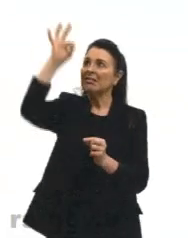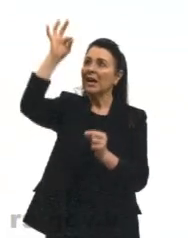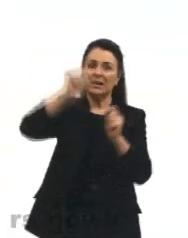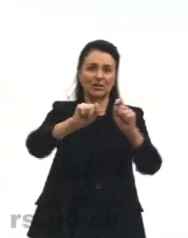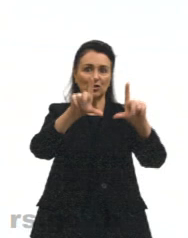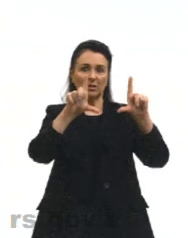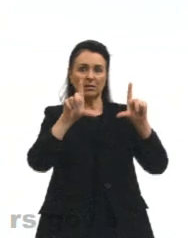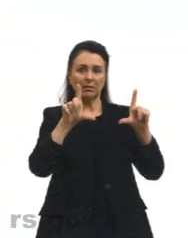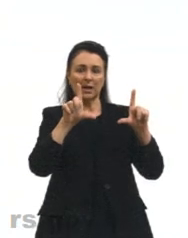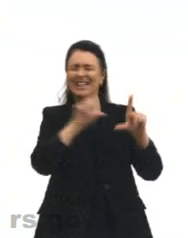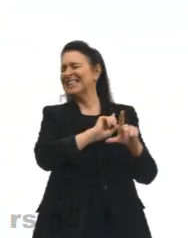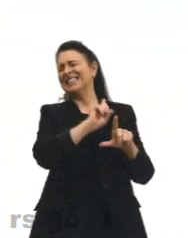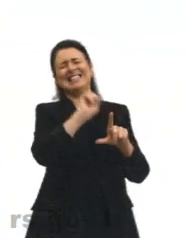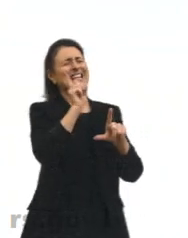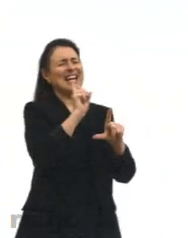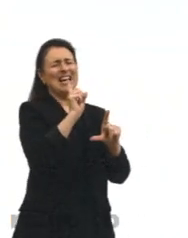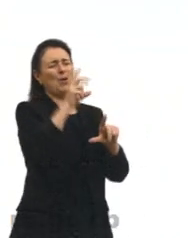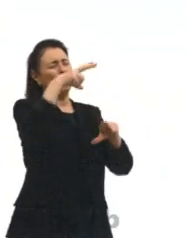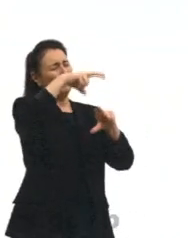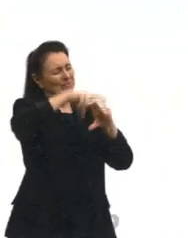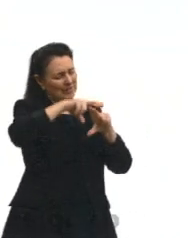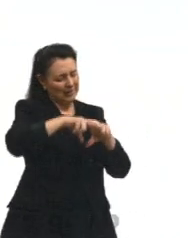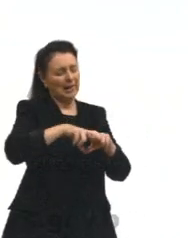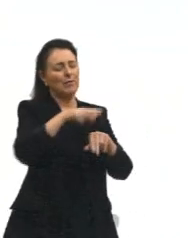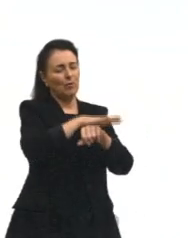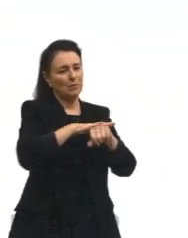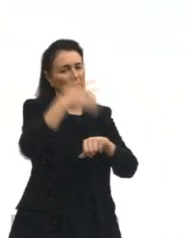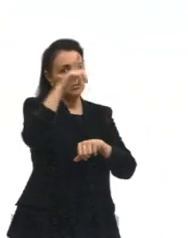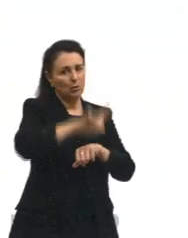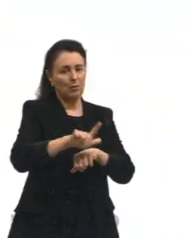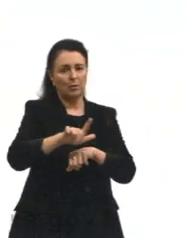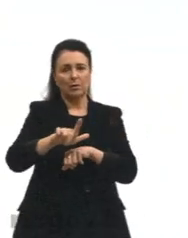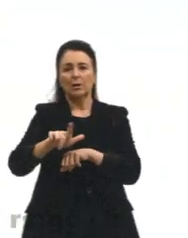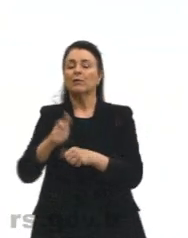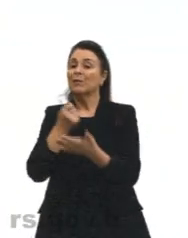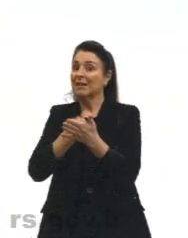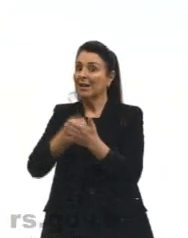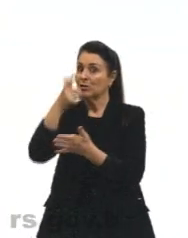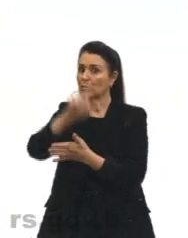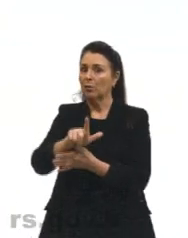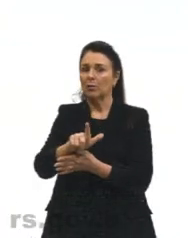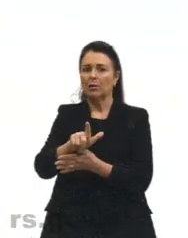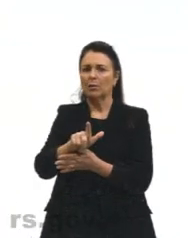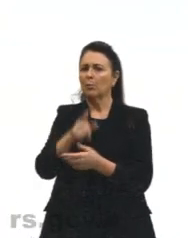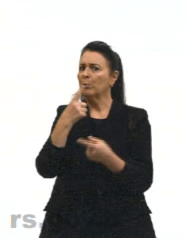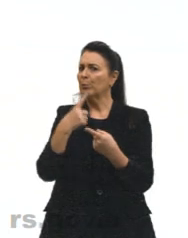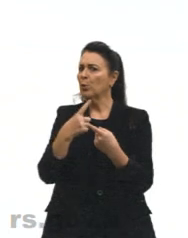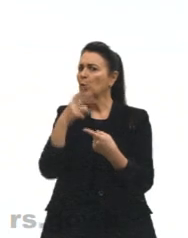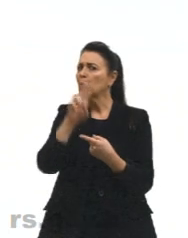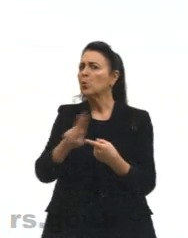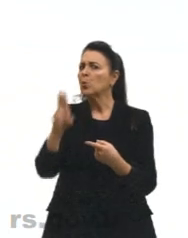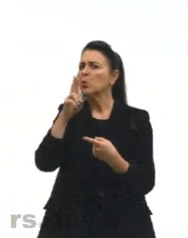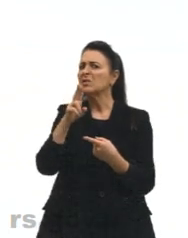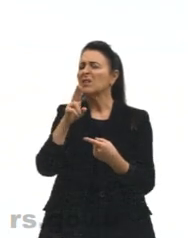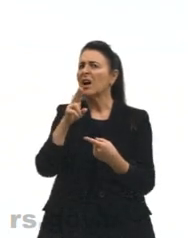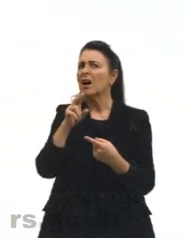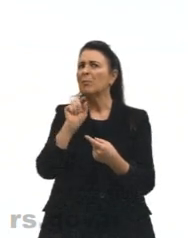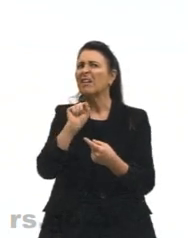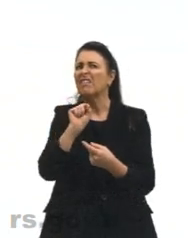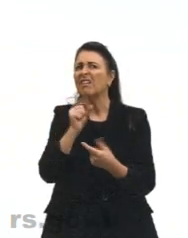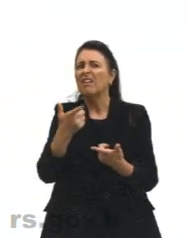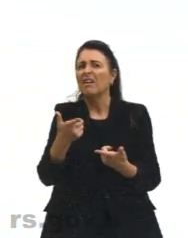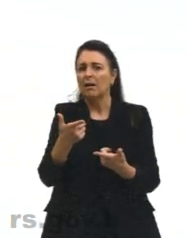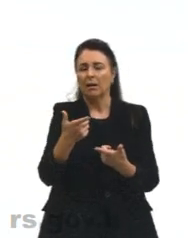não escuta aqui vamos tentar de novo tentemos para outro lado para o que serve serve para